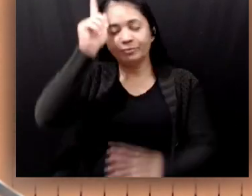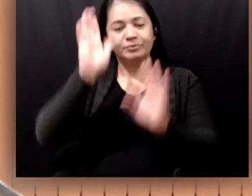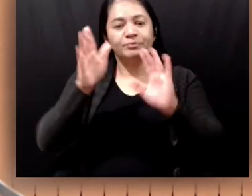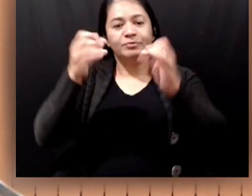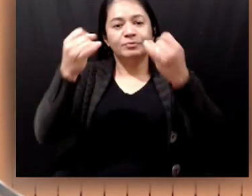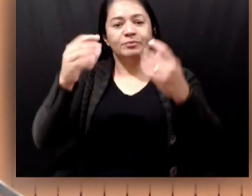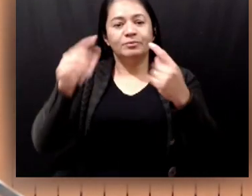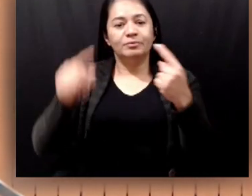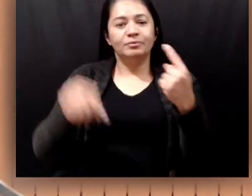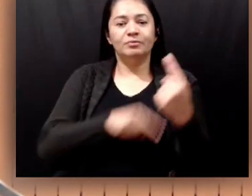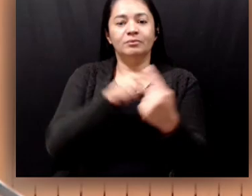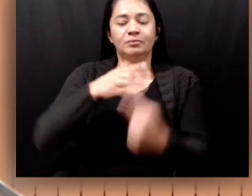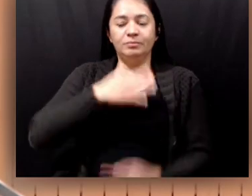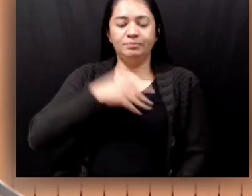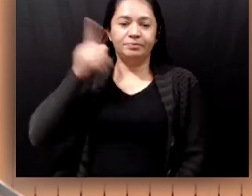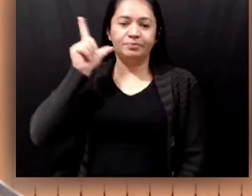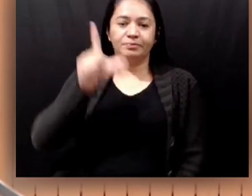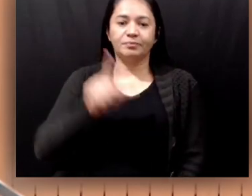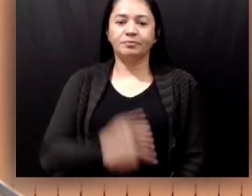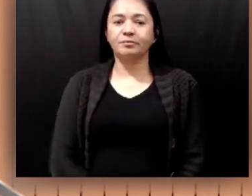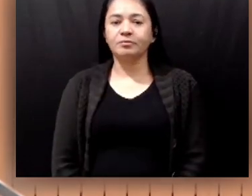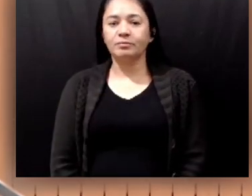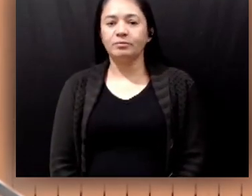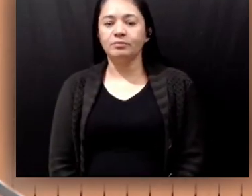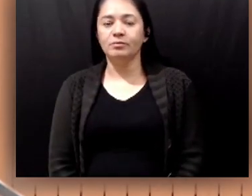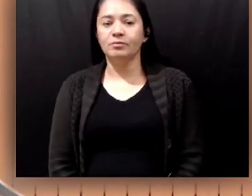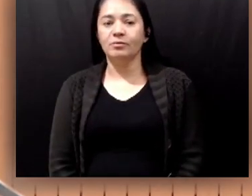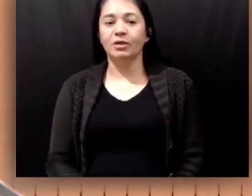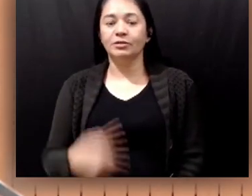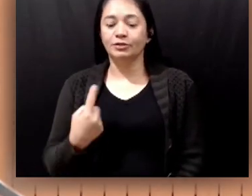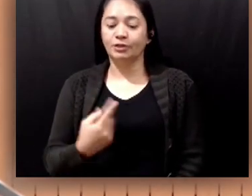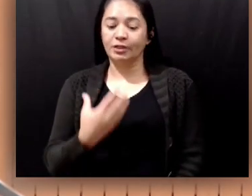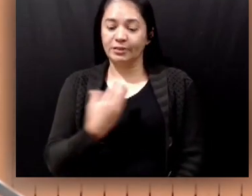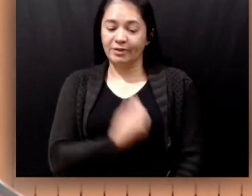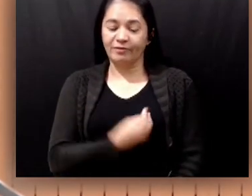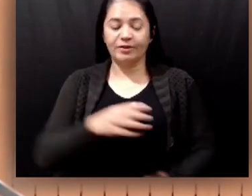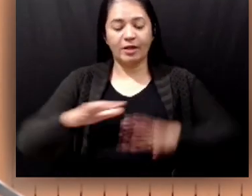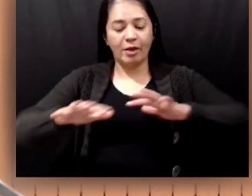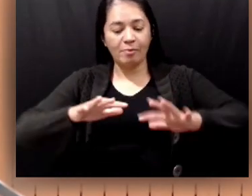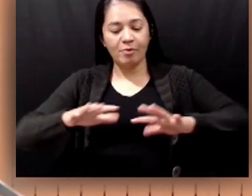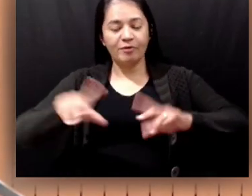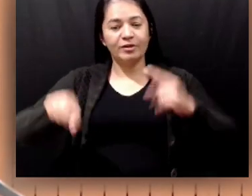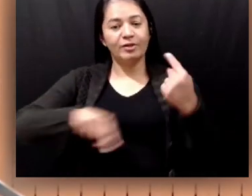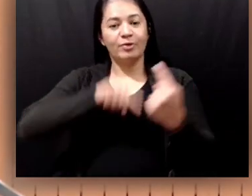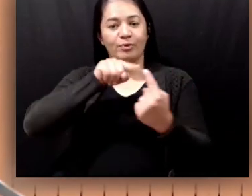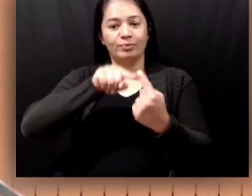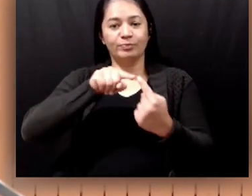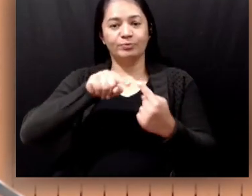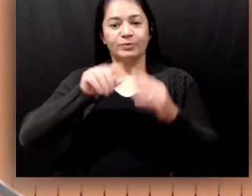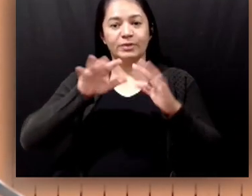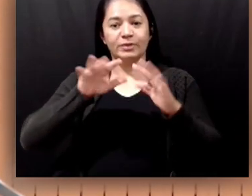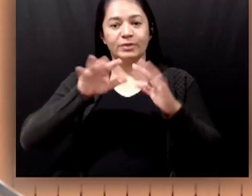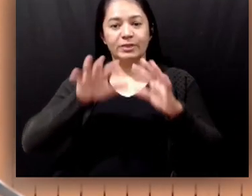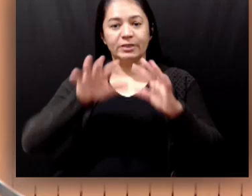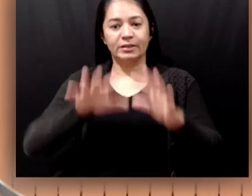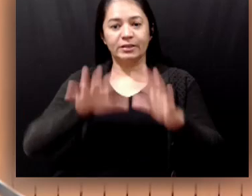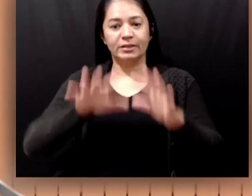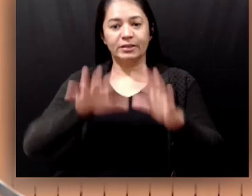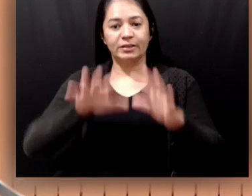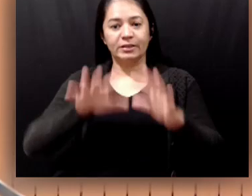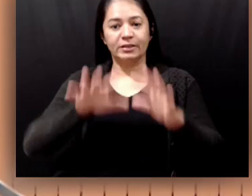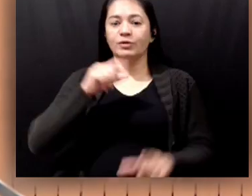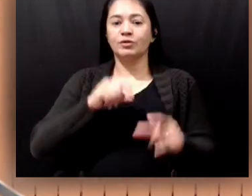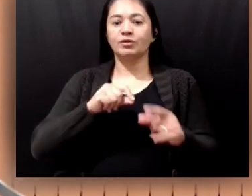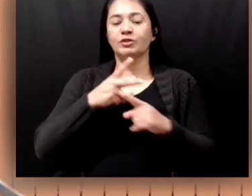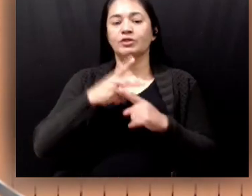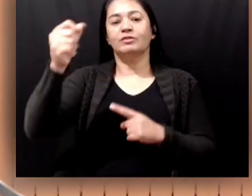né? A gente na vida é movido a objetivos, né? E esse foi um que eu tracei, de ser campeão paulista, brasileiro, e